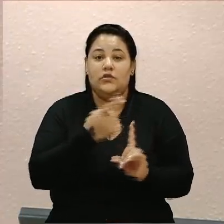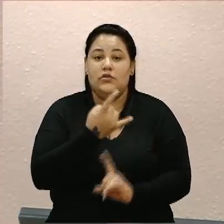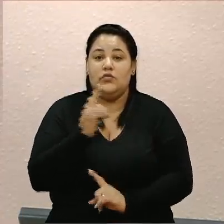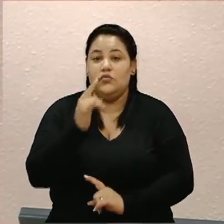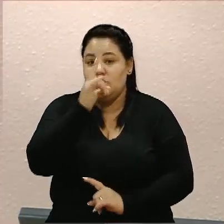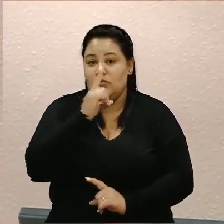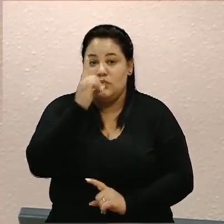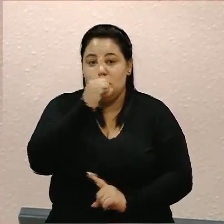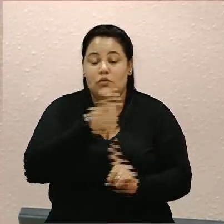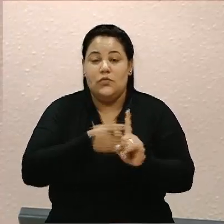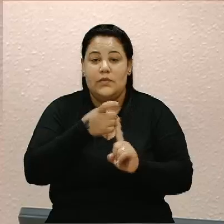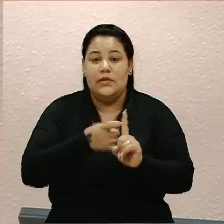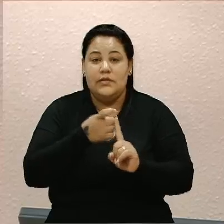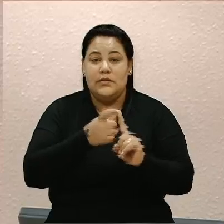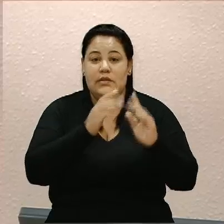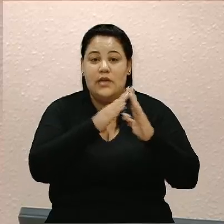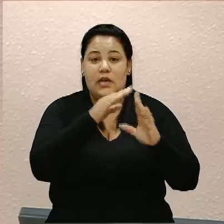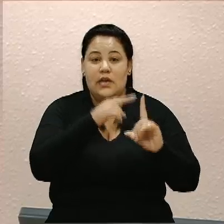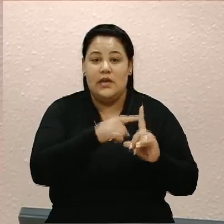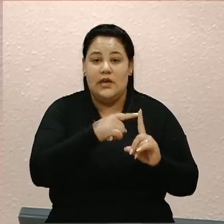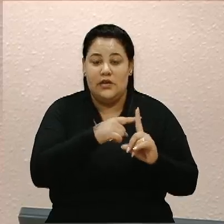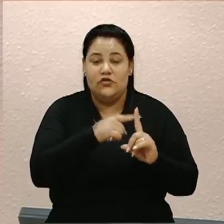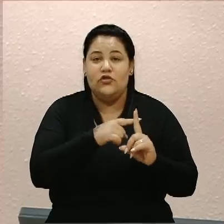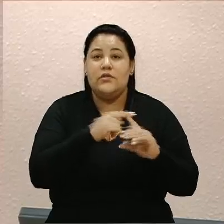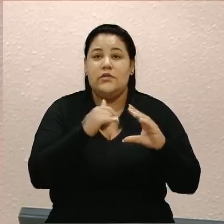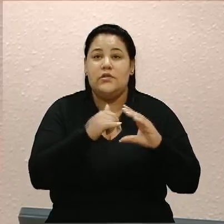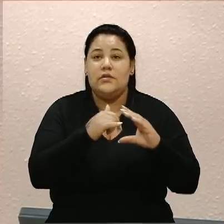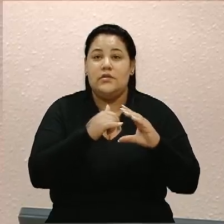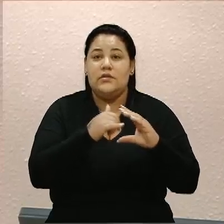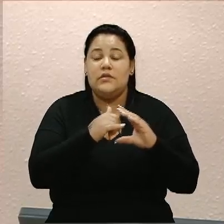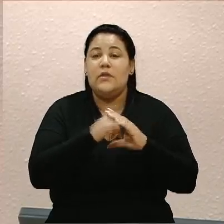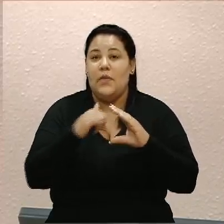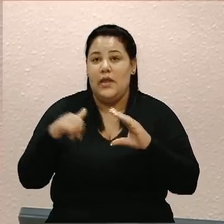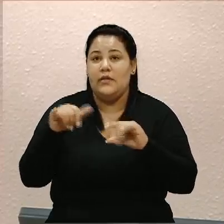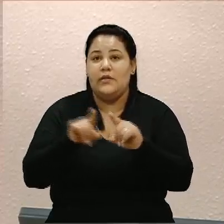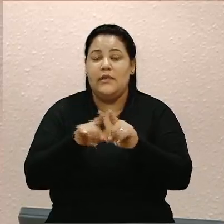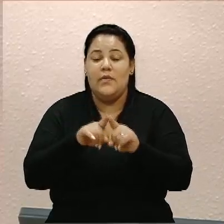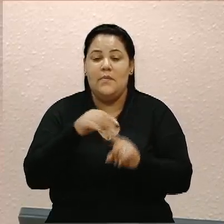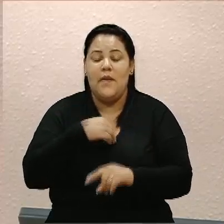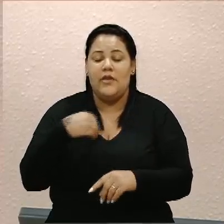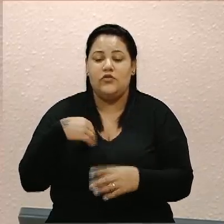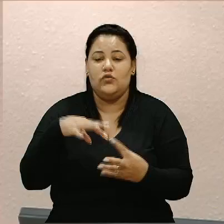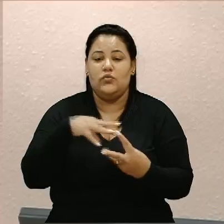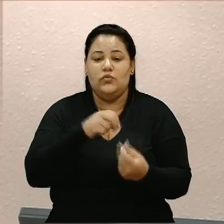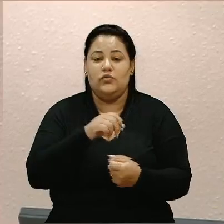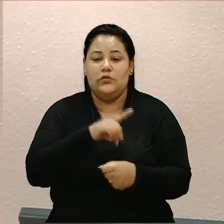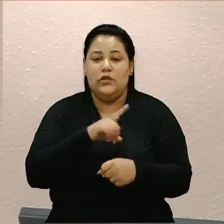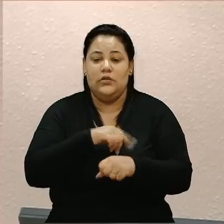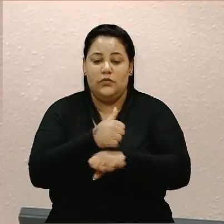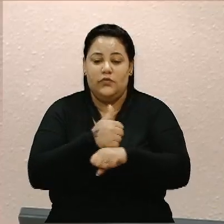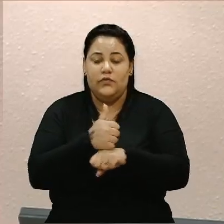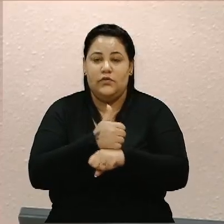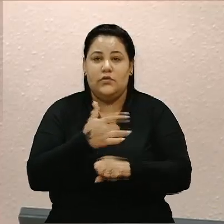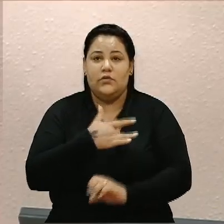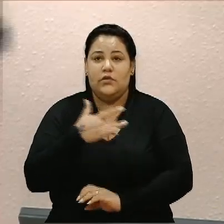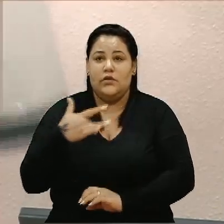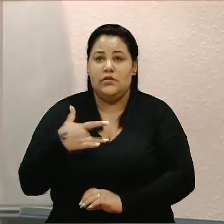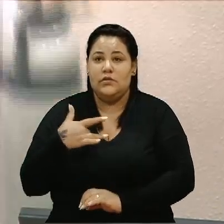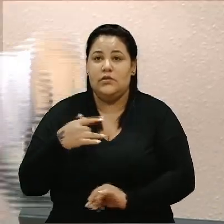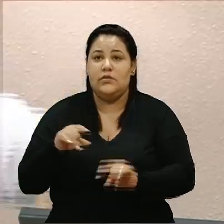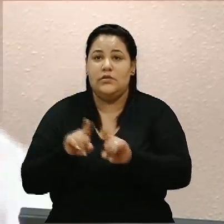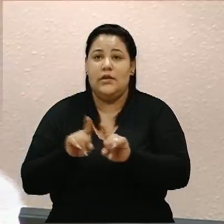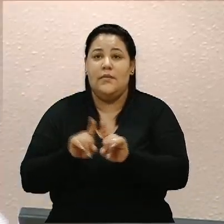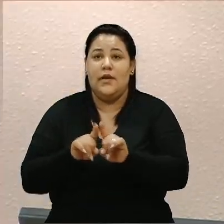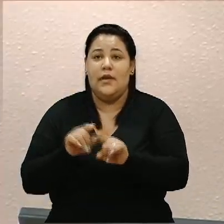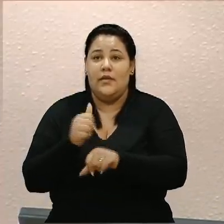São Pelegrino. Lá tem a instituição Médicos do Mundo, né, tem profissional da saúde, tem até mesmo profissionais da medicina veterinária